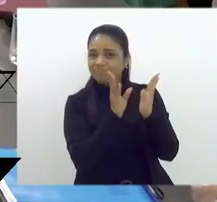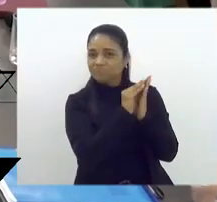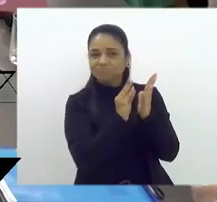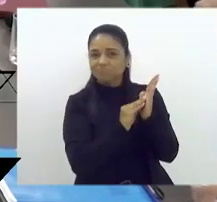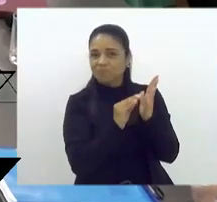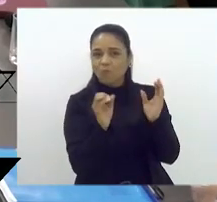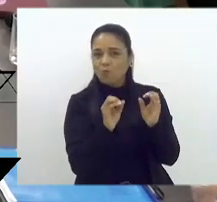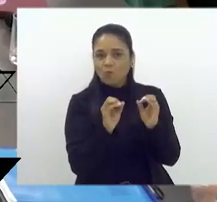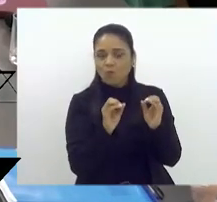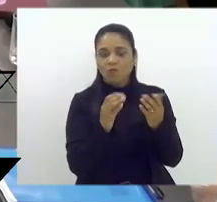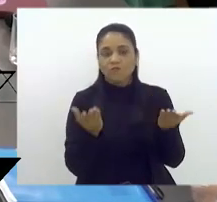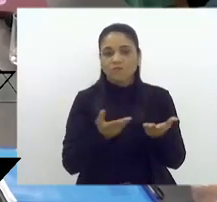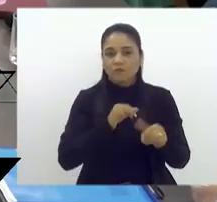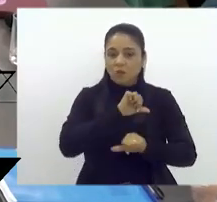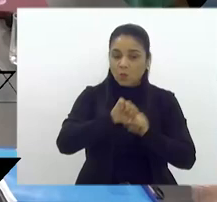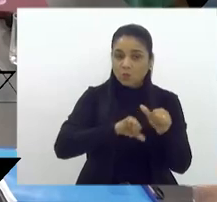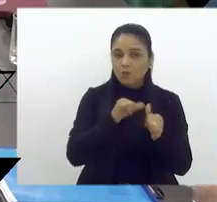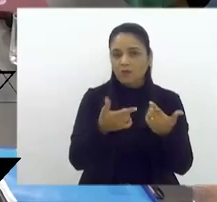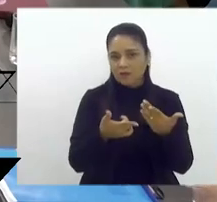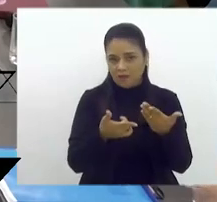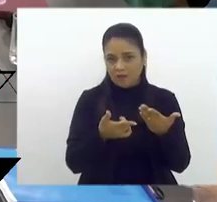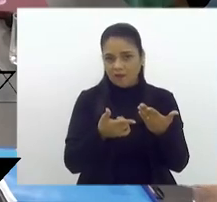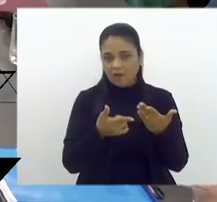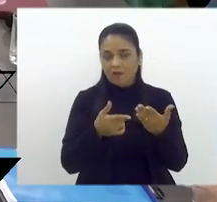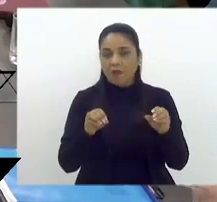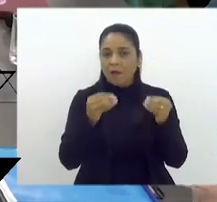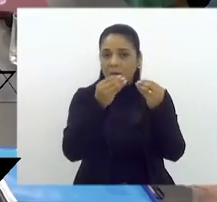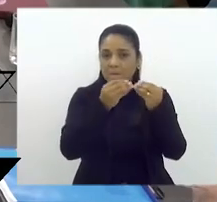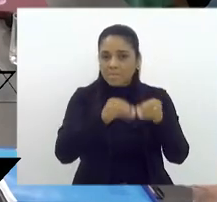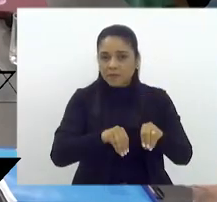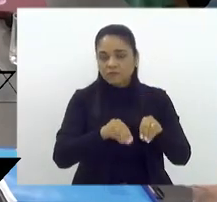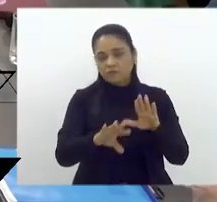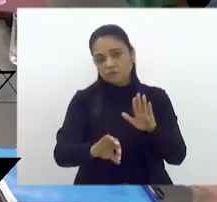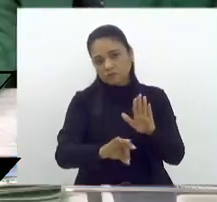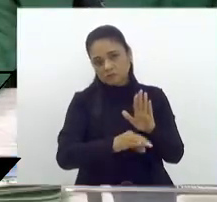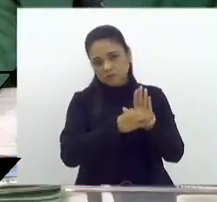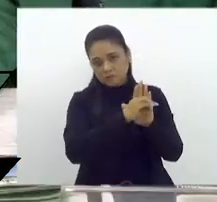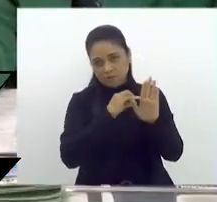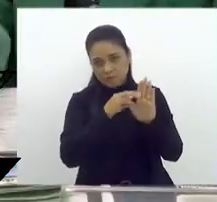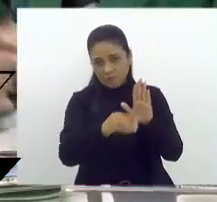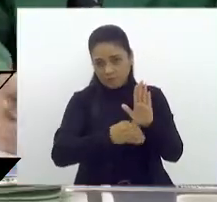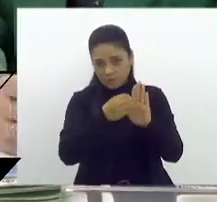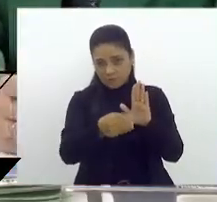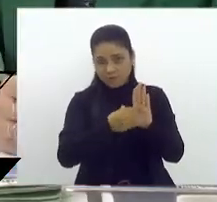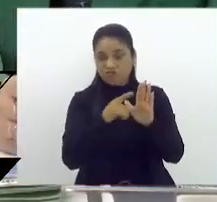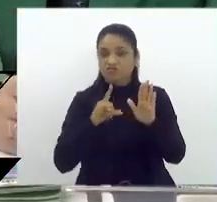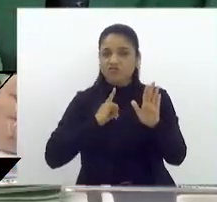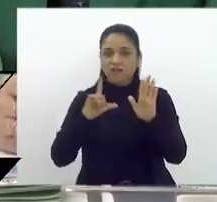hoje, atualizada. Meu parecer é pela prejudicabilidade. Já existe uma lei,